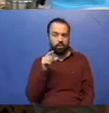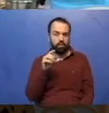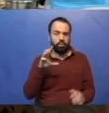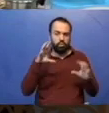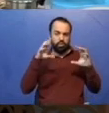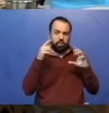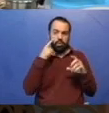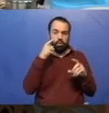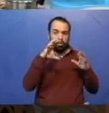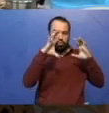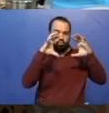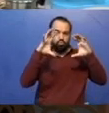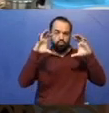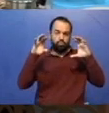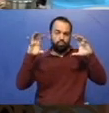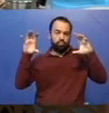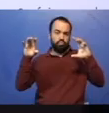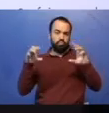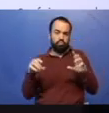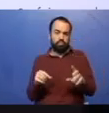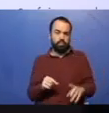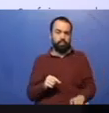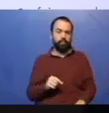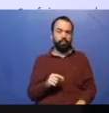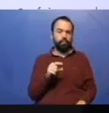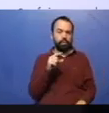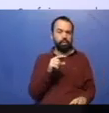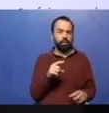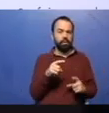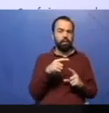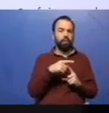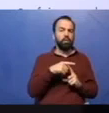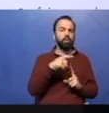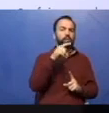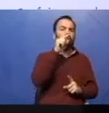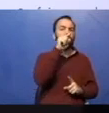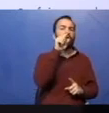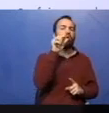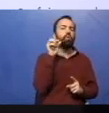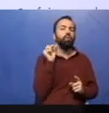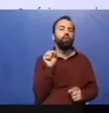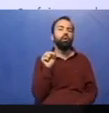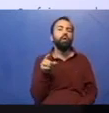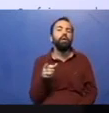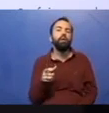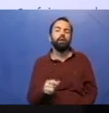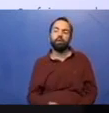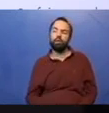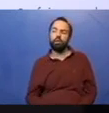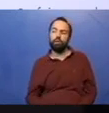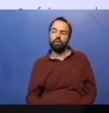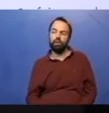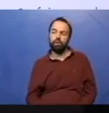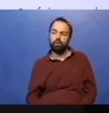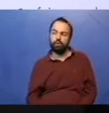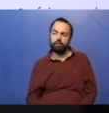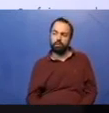essa utilizando o seu identificador. Você pode fazer primeiro o seu identificador para responder aqui, ó.